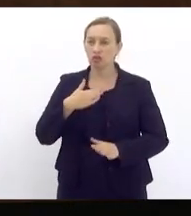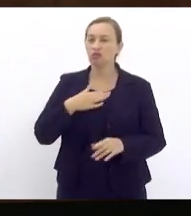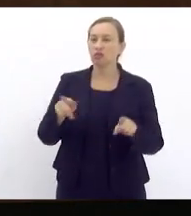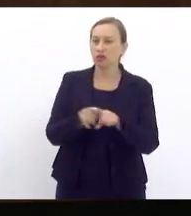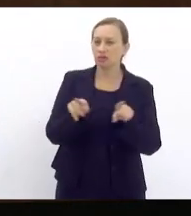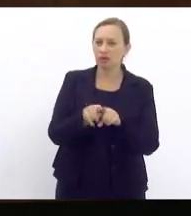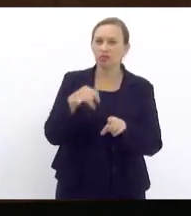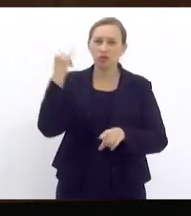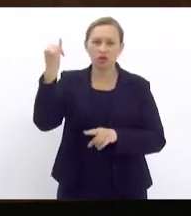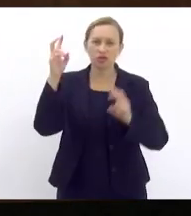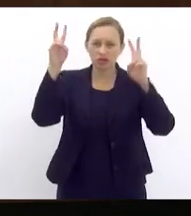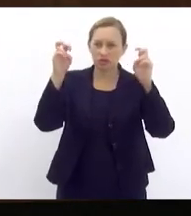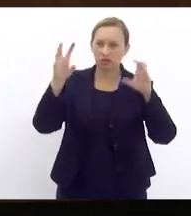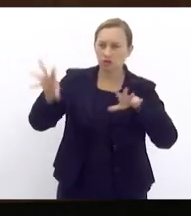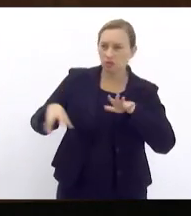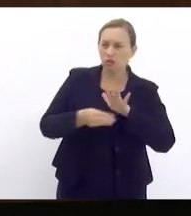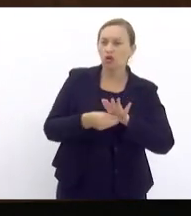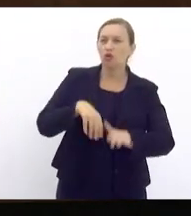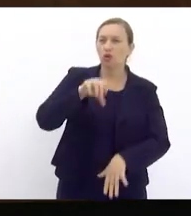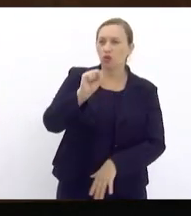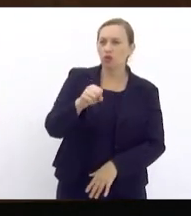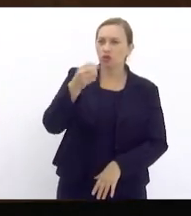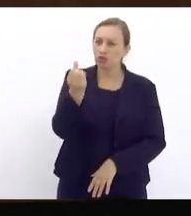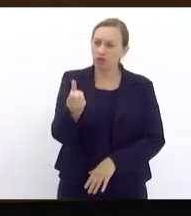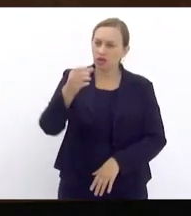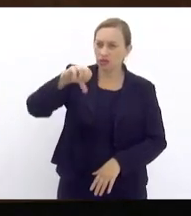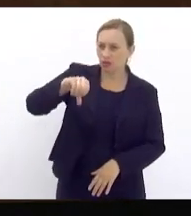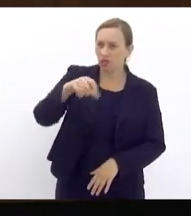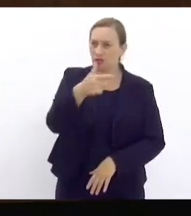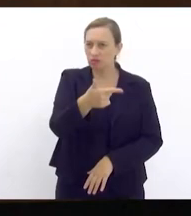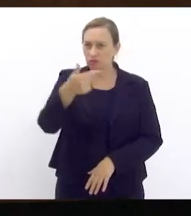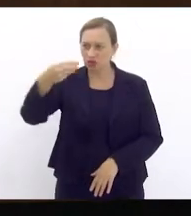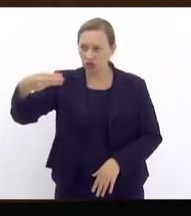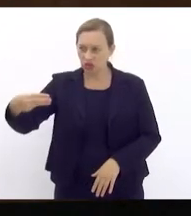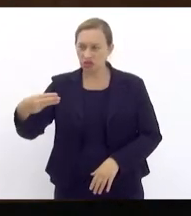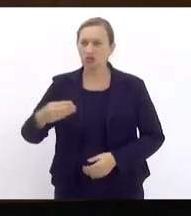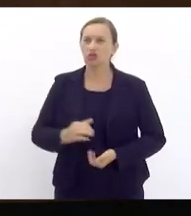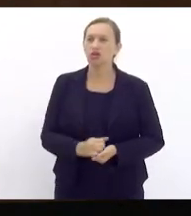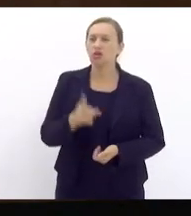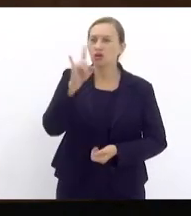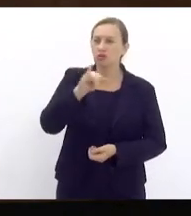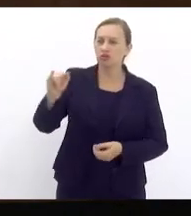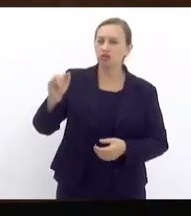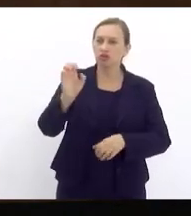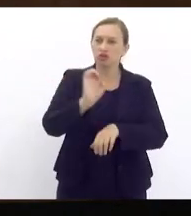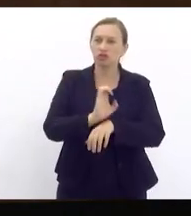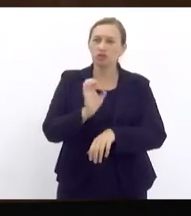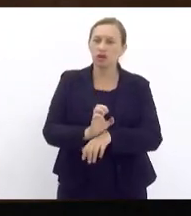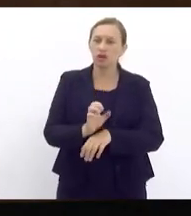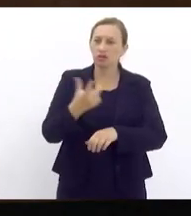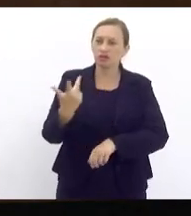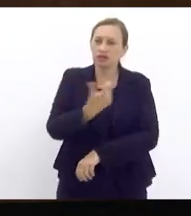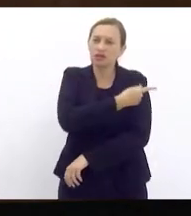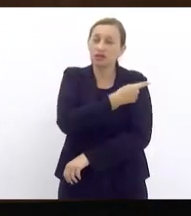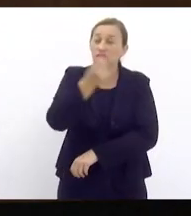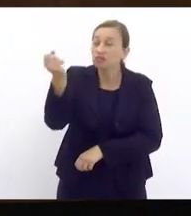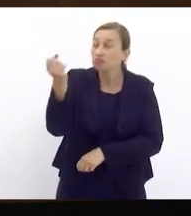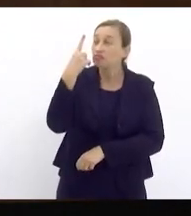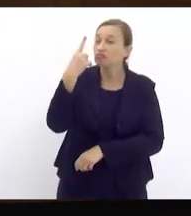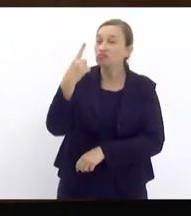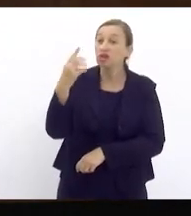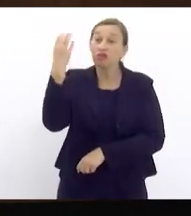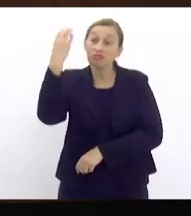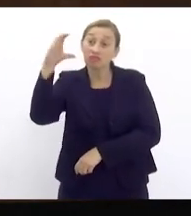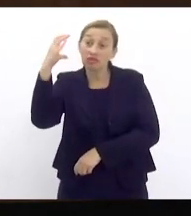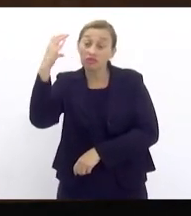eu protocolei o projeto número 869/2013 que cria o dia Estadual da vacinação inspirada na importância da